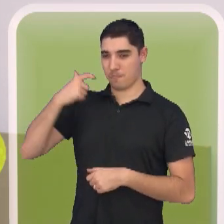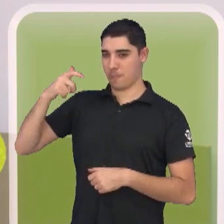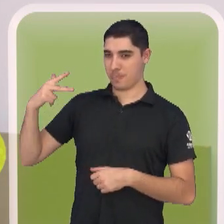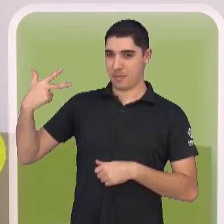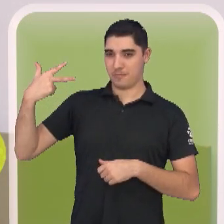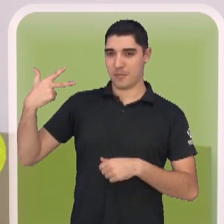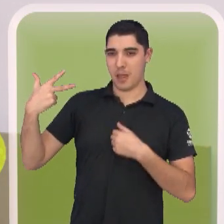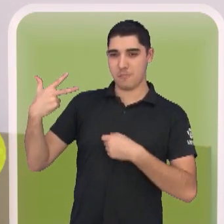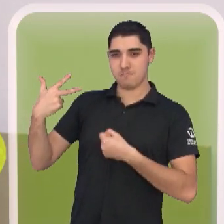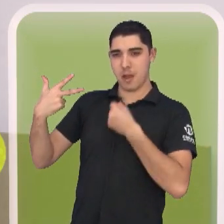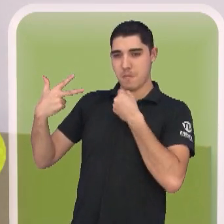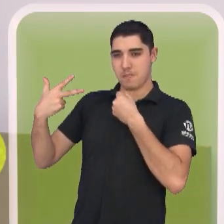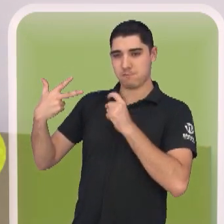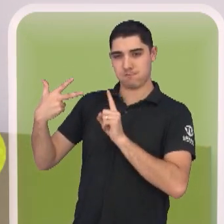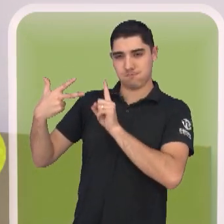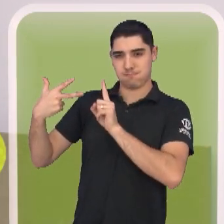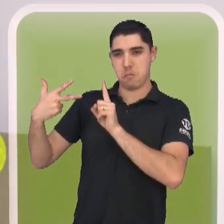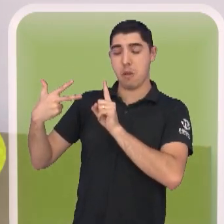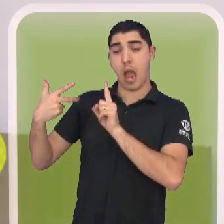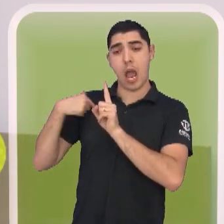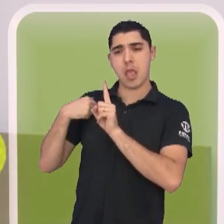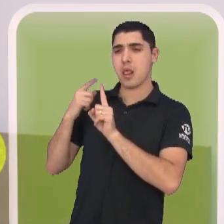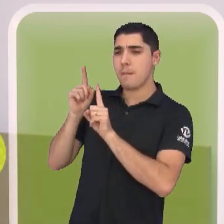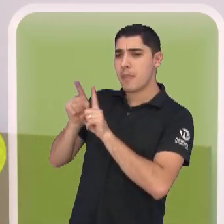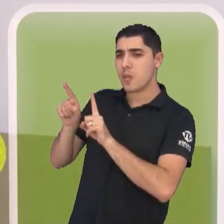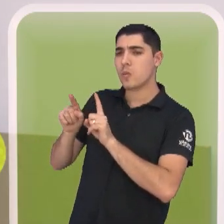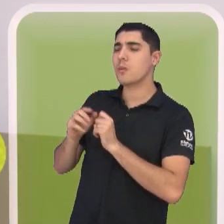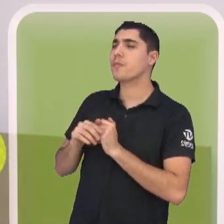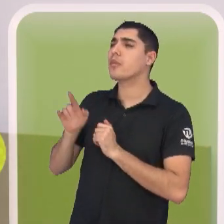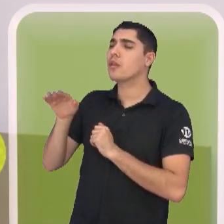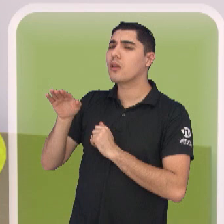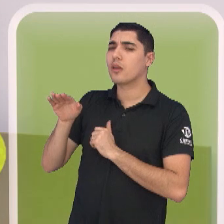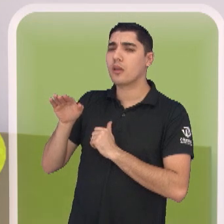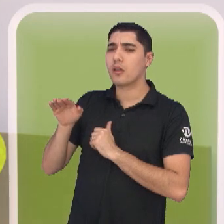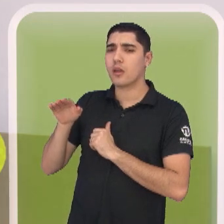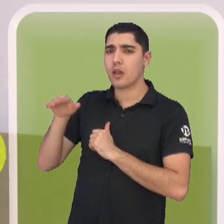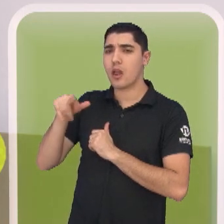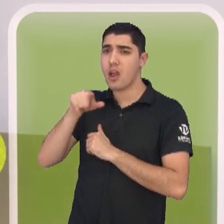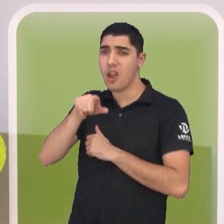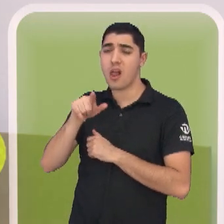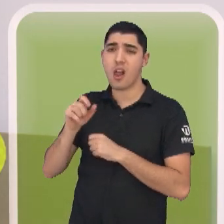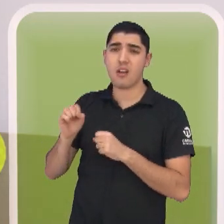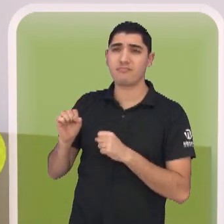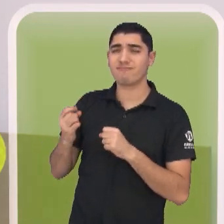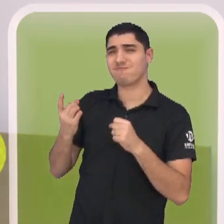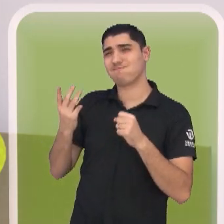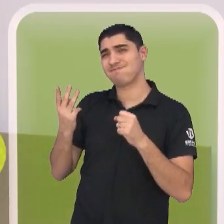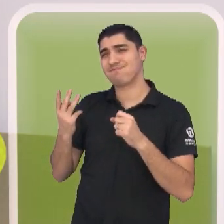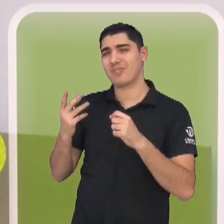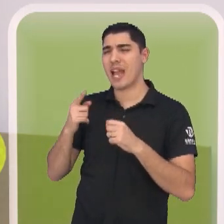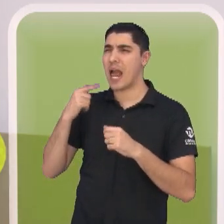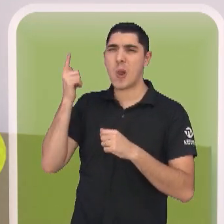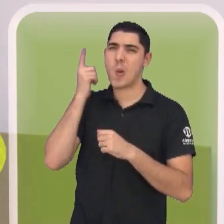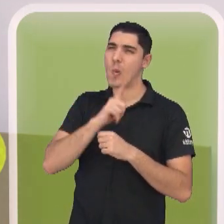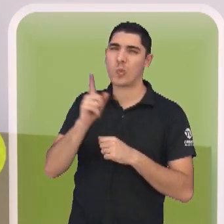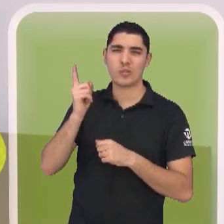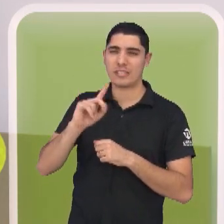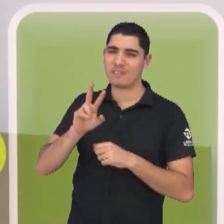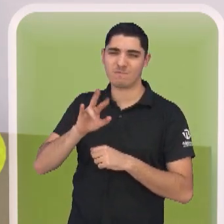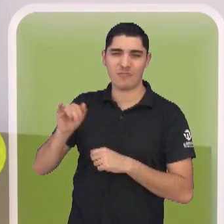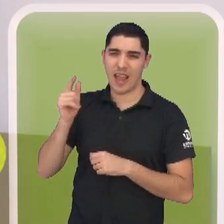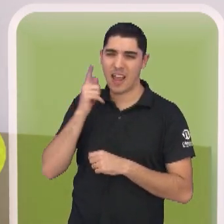né eu perguntei pro meu câmera né Eu perguntei colocar uma passagem que é um resultado que não dava mais para para conseguir né porque